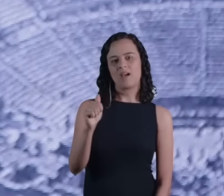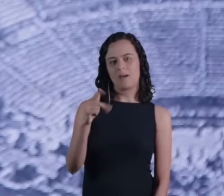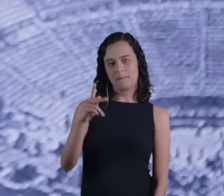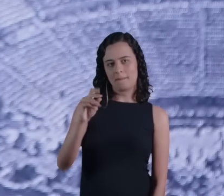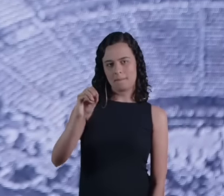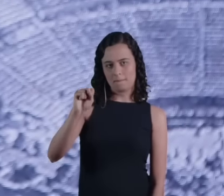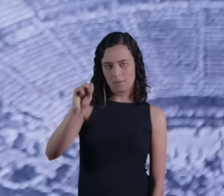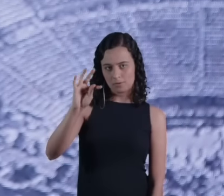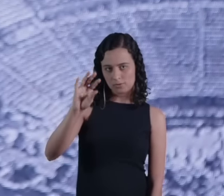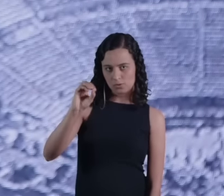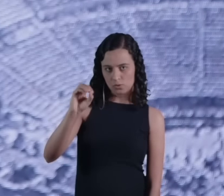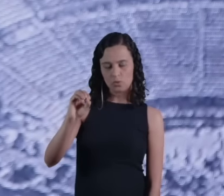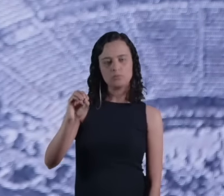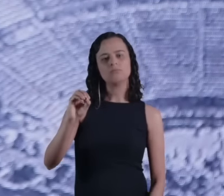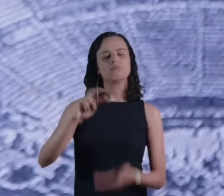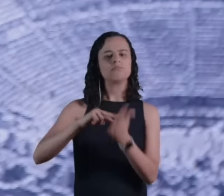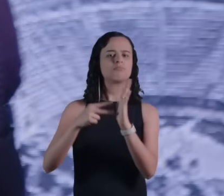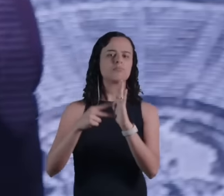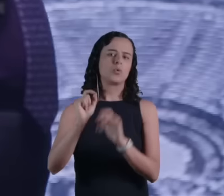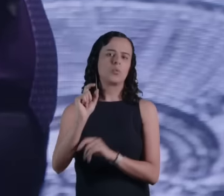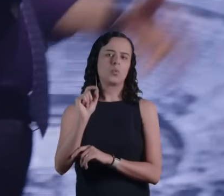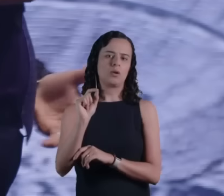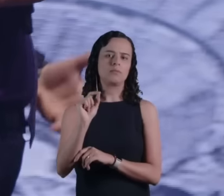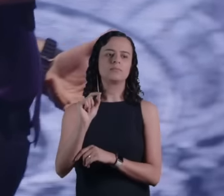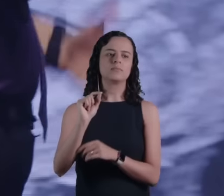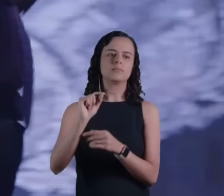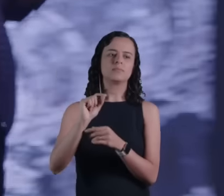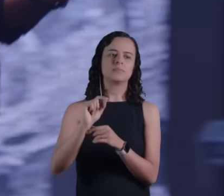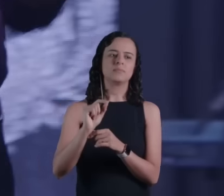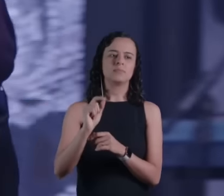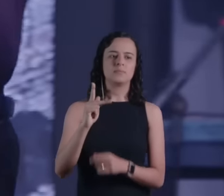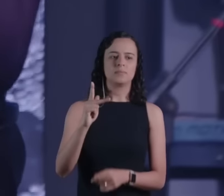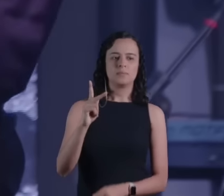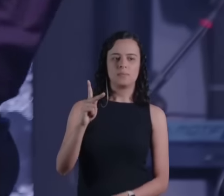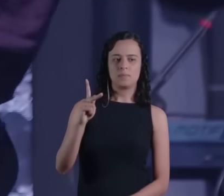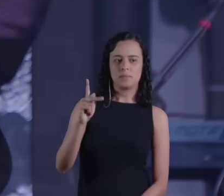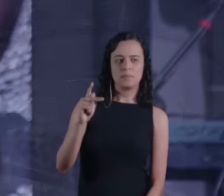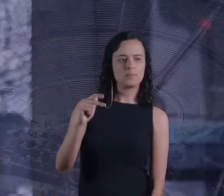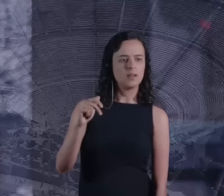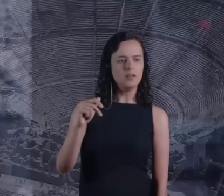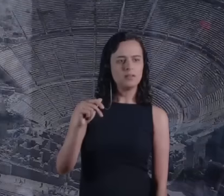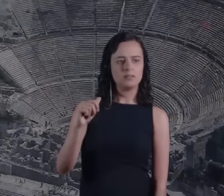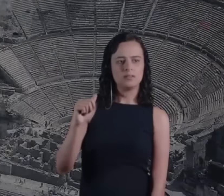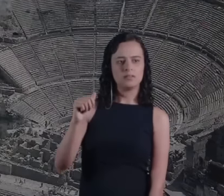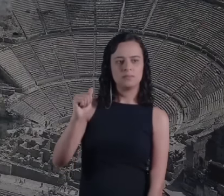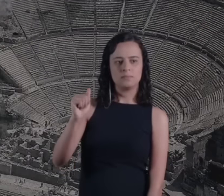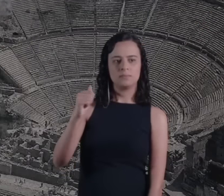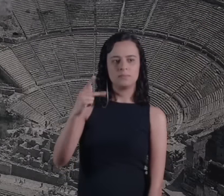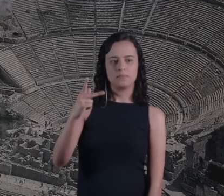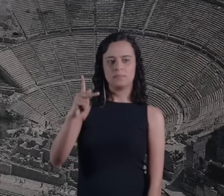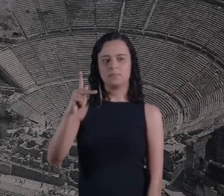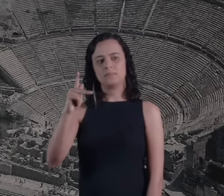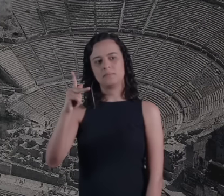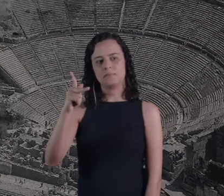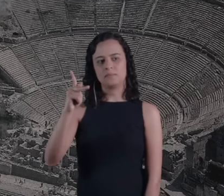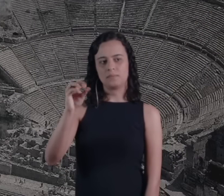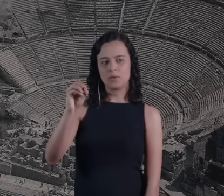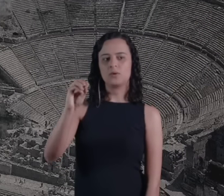é enviar. E apó é uma preposição que significa da parte de, que tanto